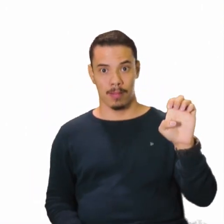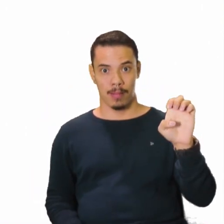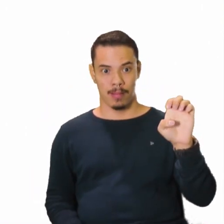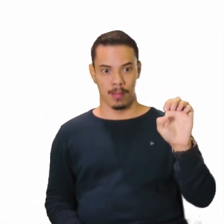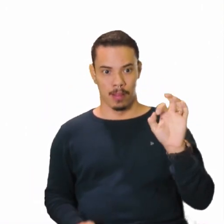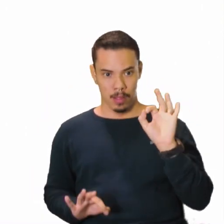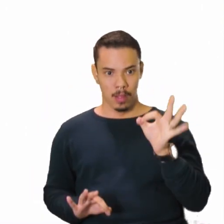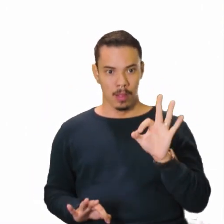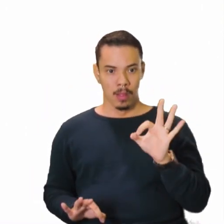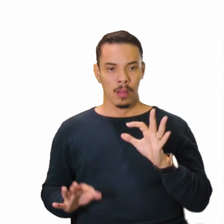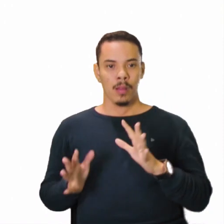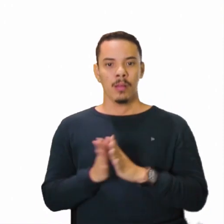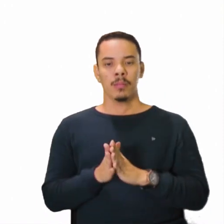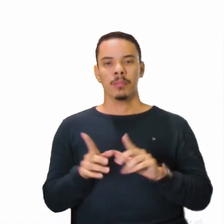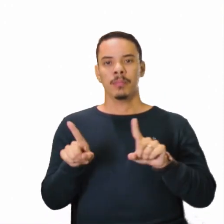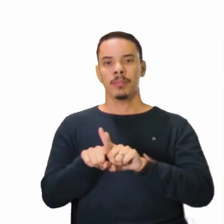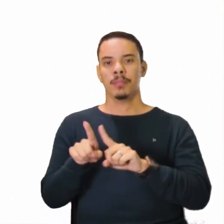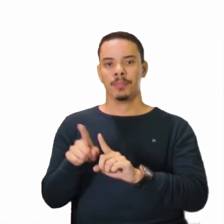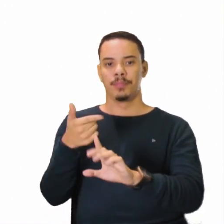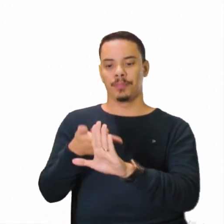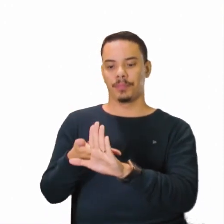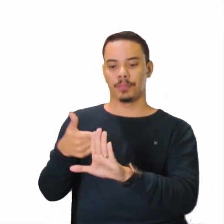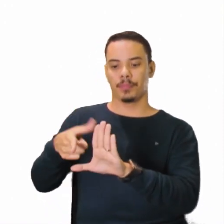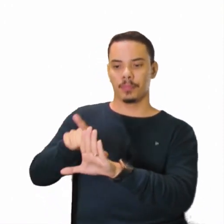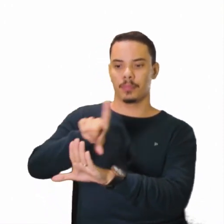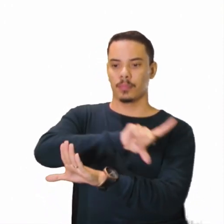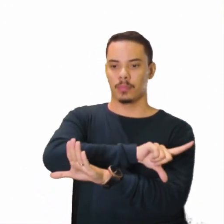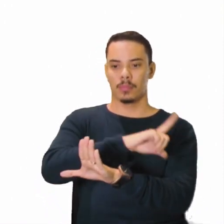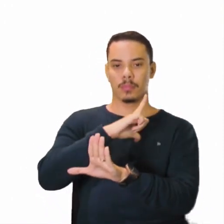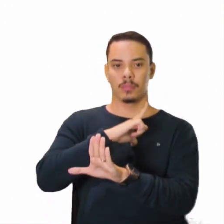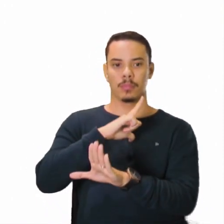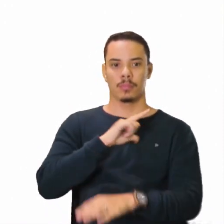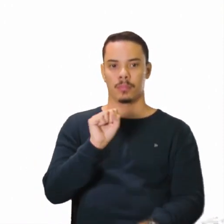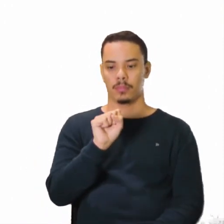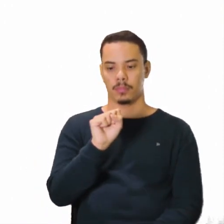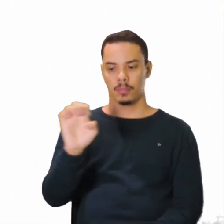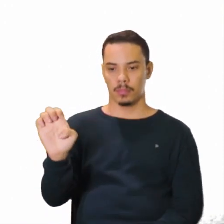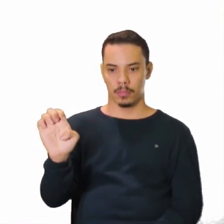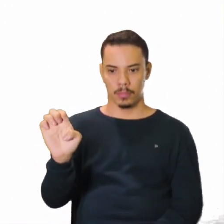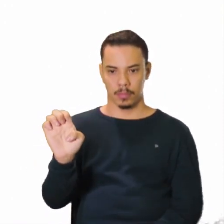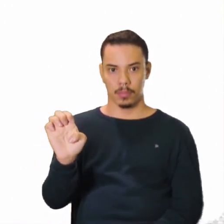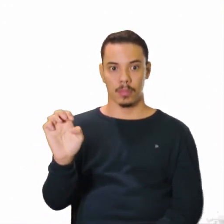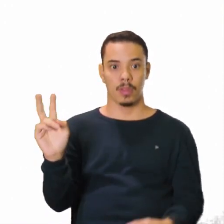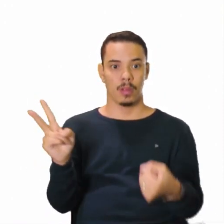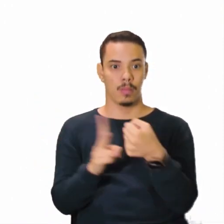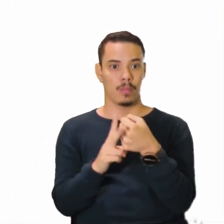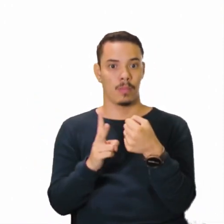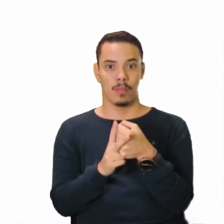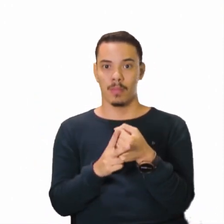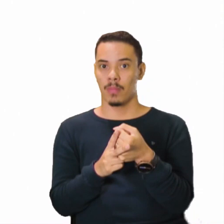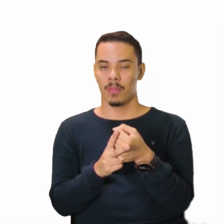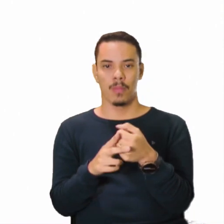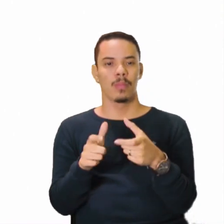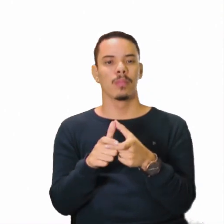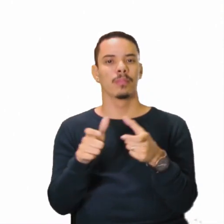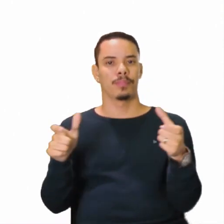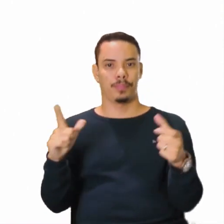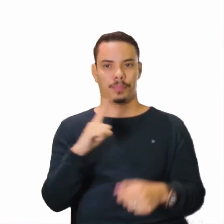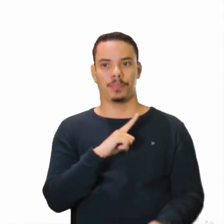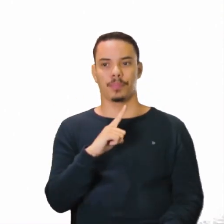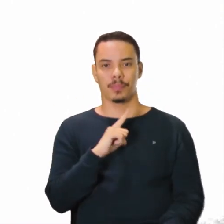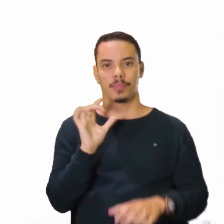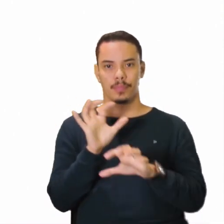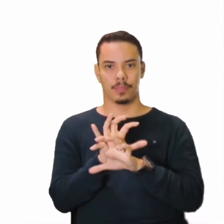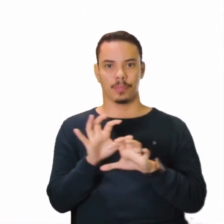temos antes essa observação. Olha lá. O verbo todo, ele vai ter aí